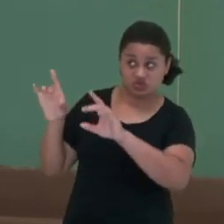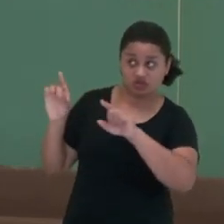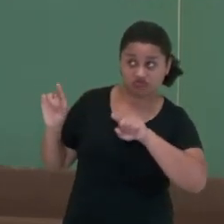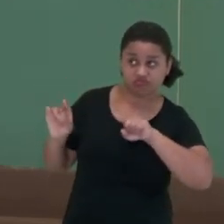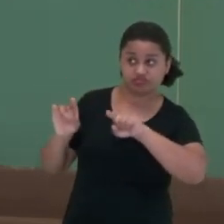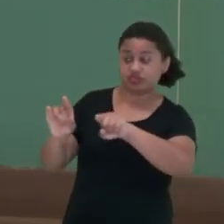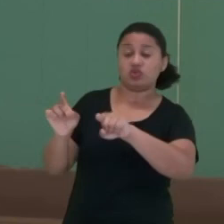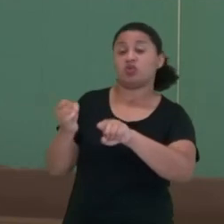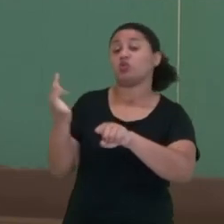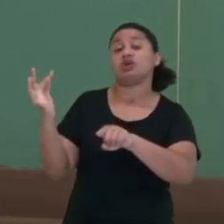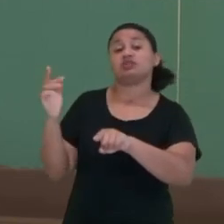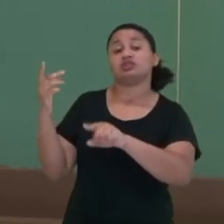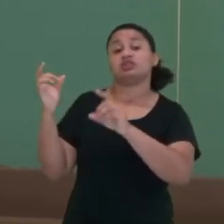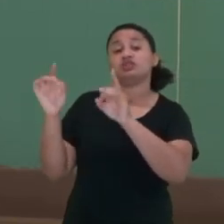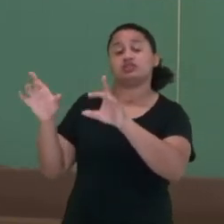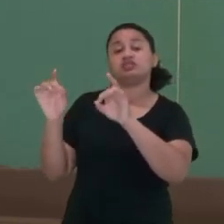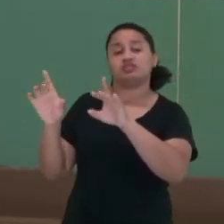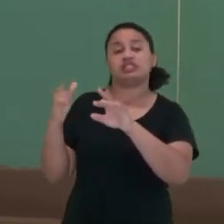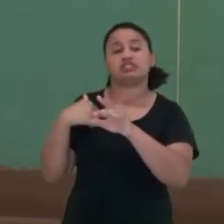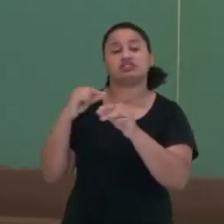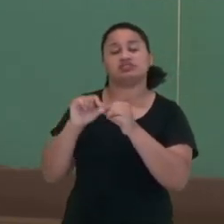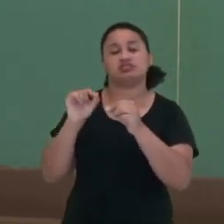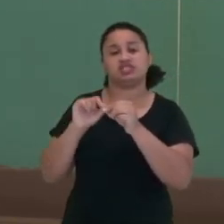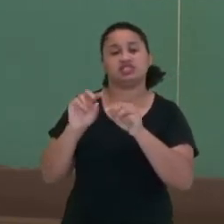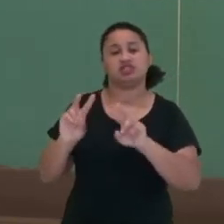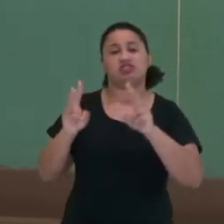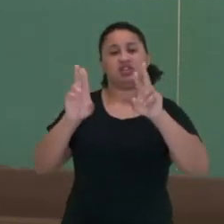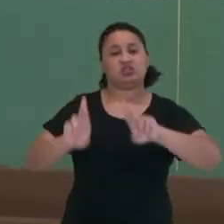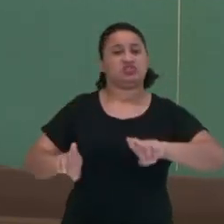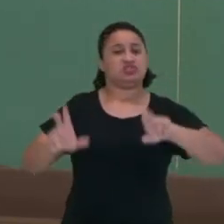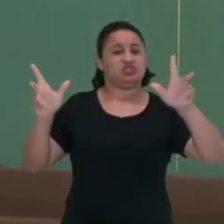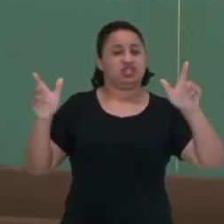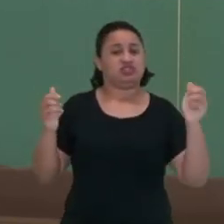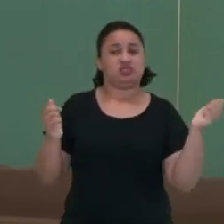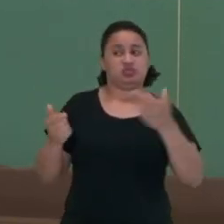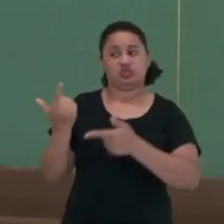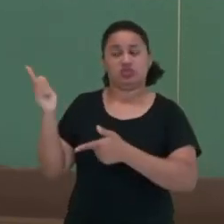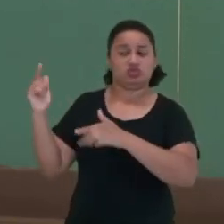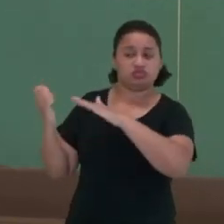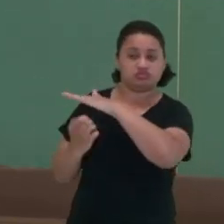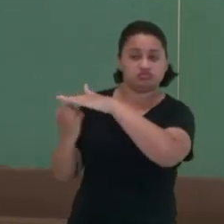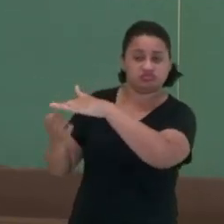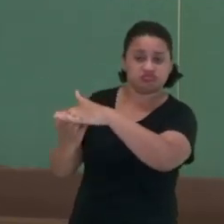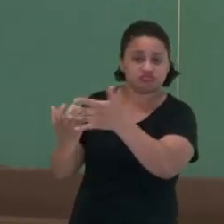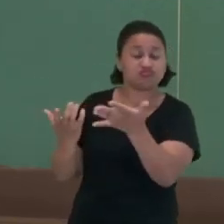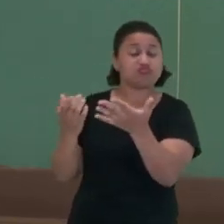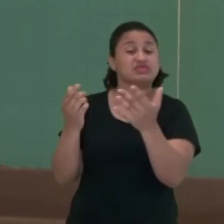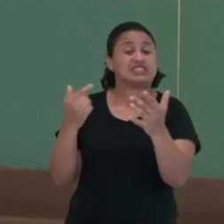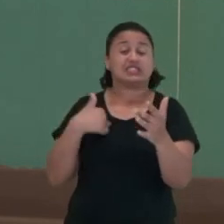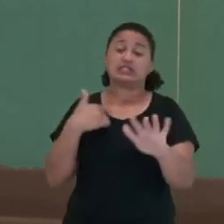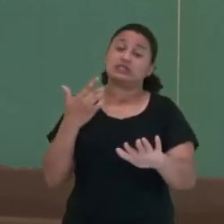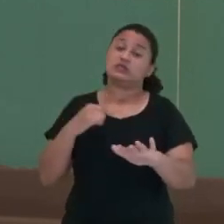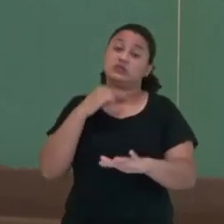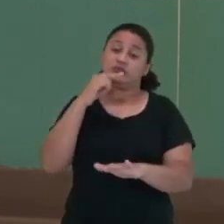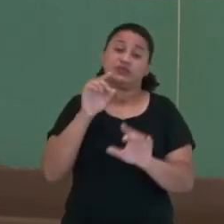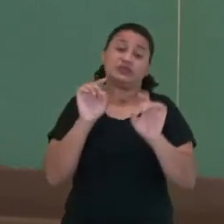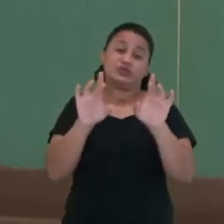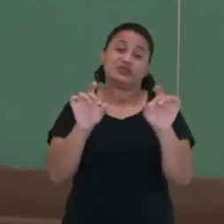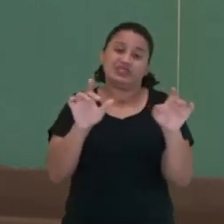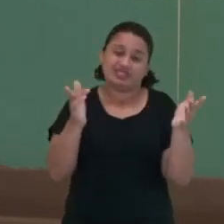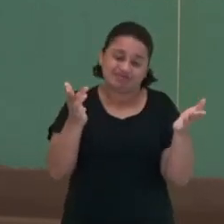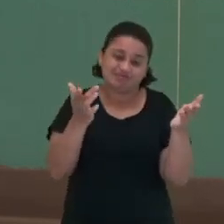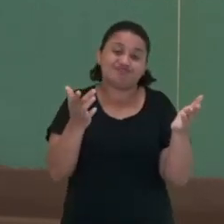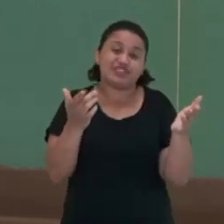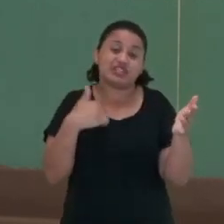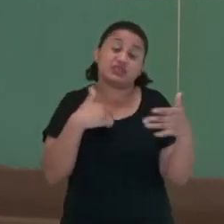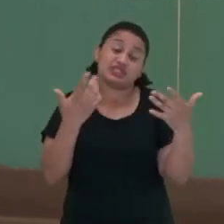Porque se eu fizer um preço muito diferente dos outros concorrentes, eu posso não conseguir vender, a não ser que eu